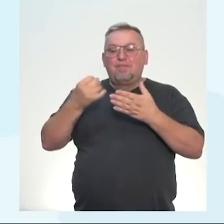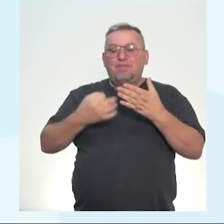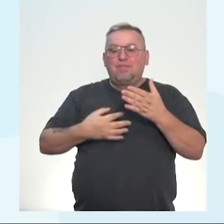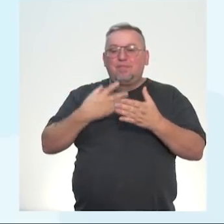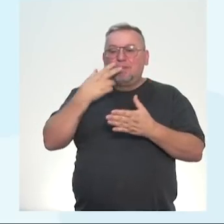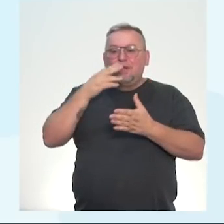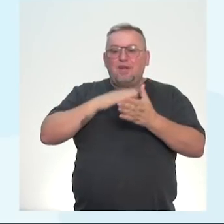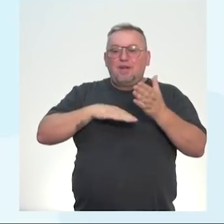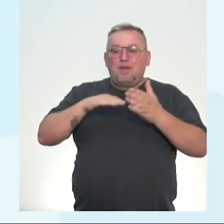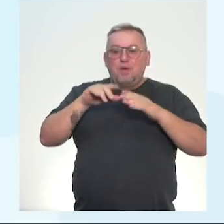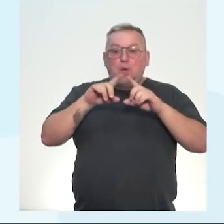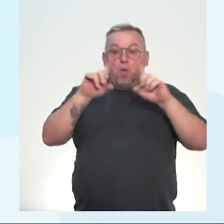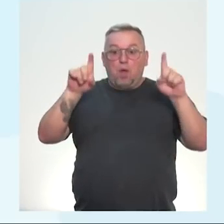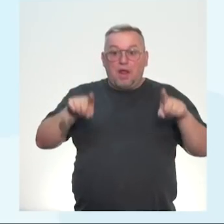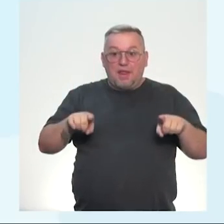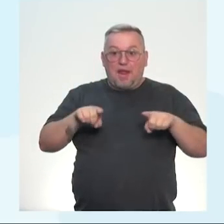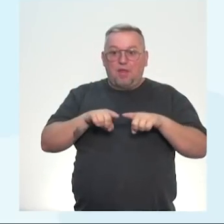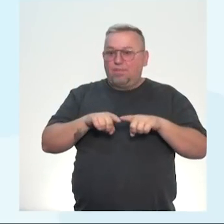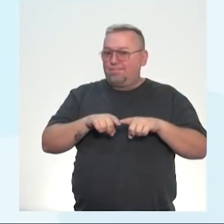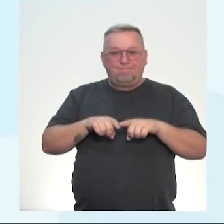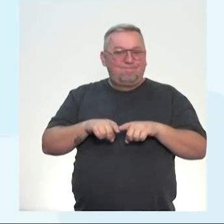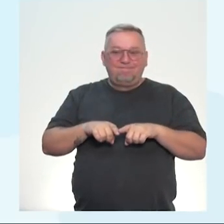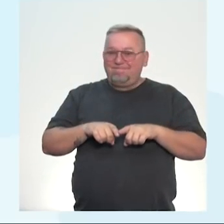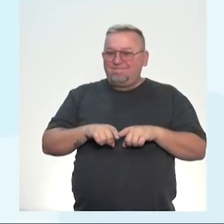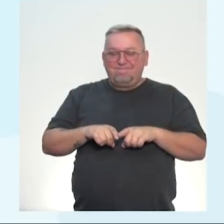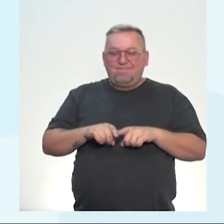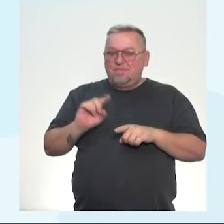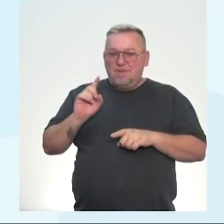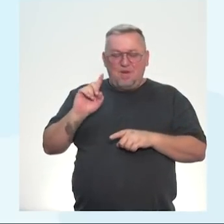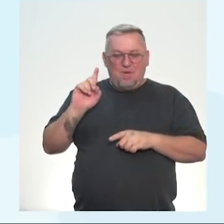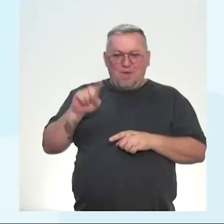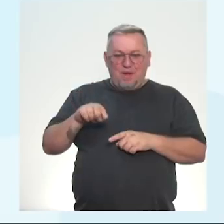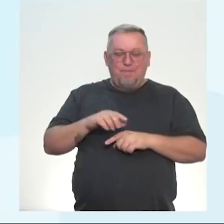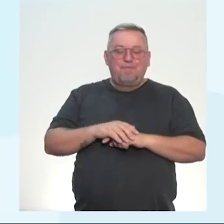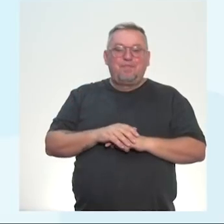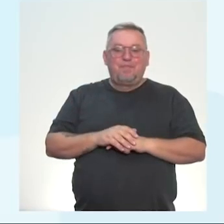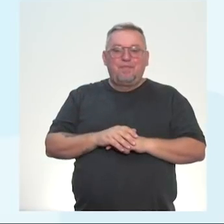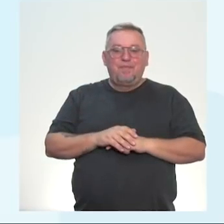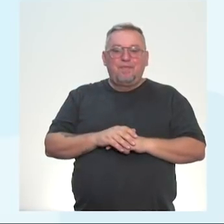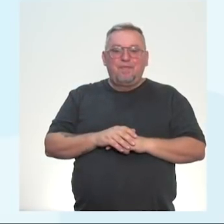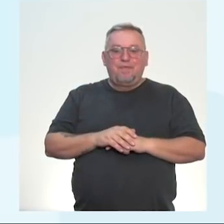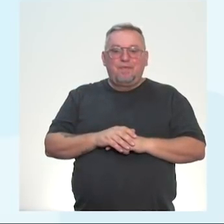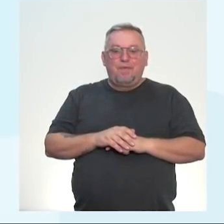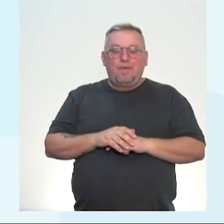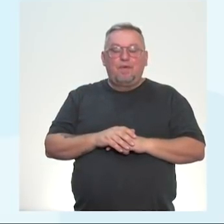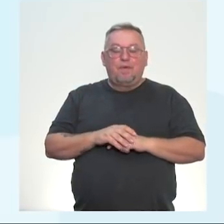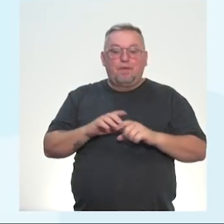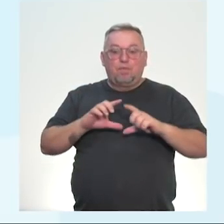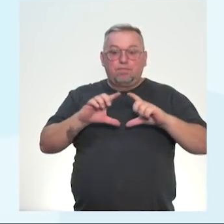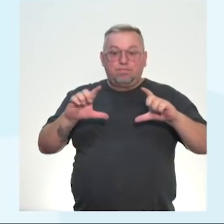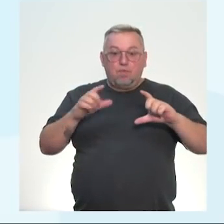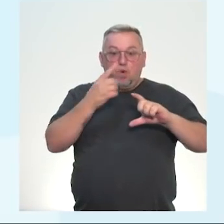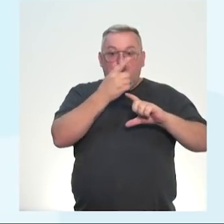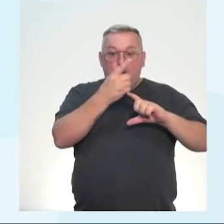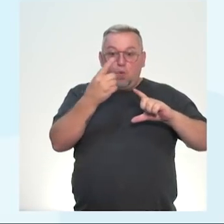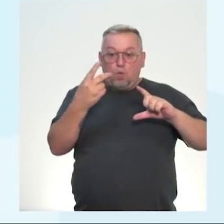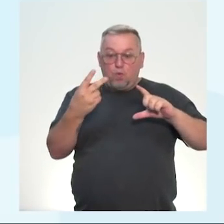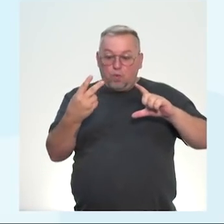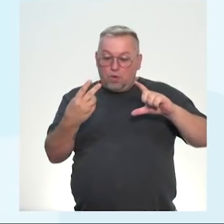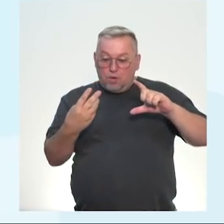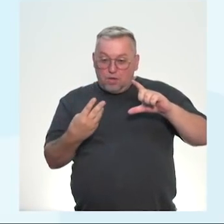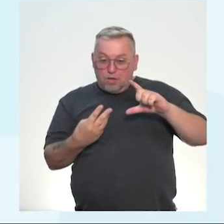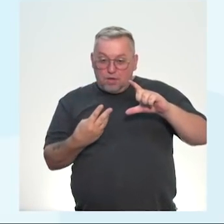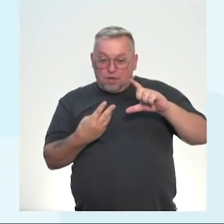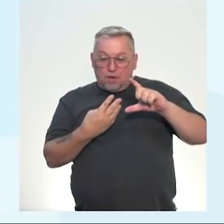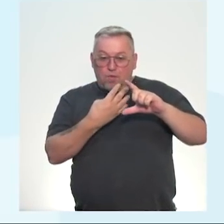que todo quadrilátero é um quadrado. Não. E não necessariamente, beleza? Então eu tenho um quadrilátero, 4 lados.